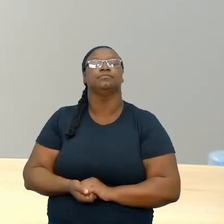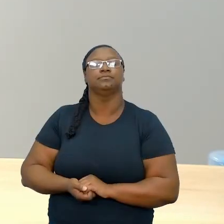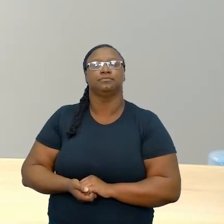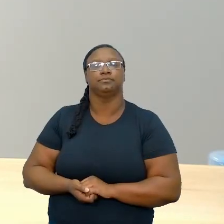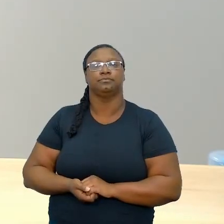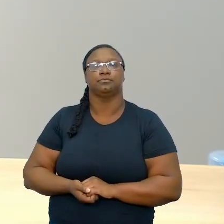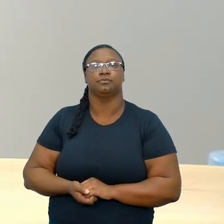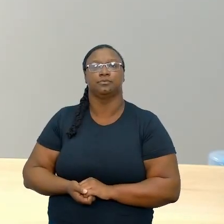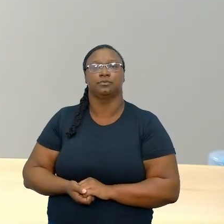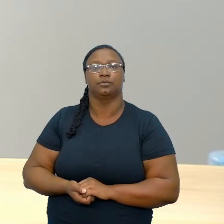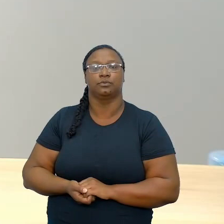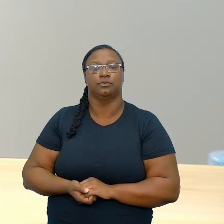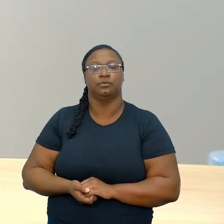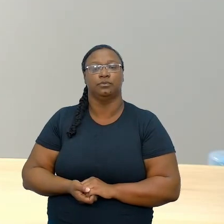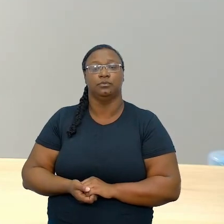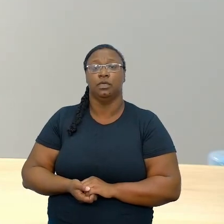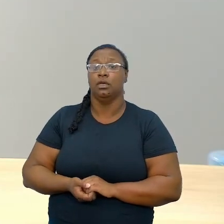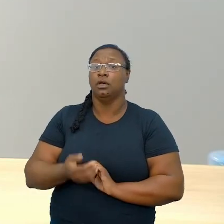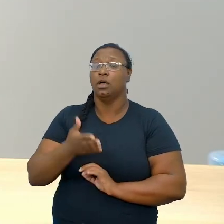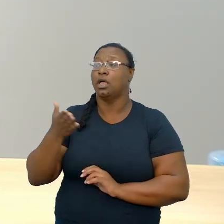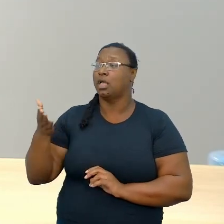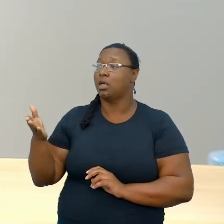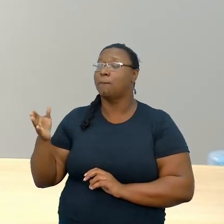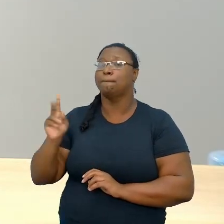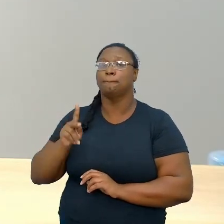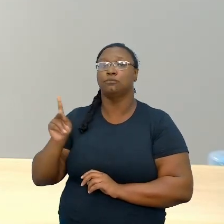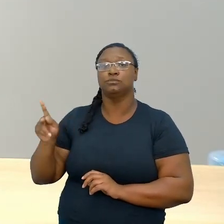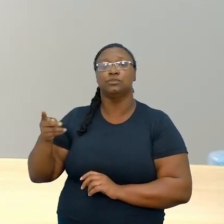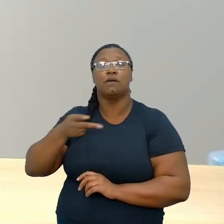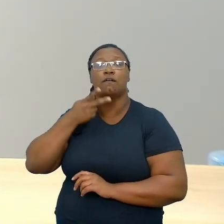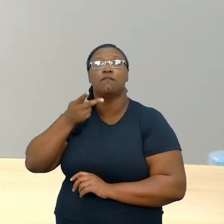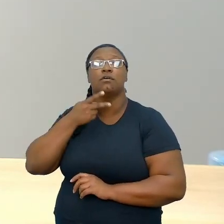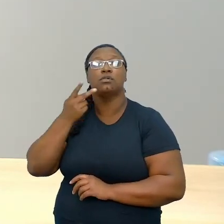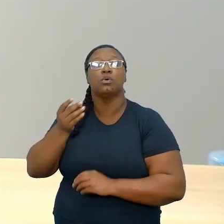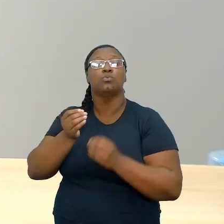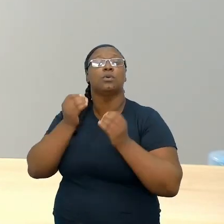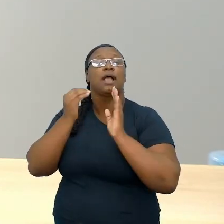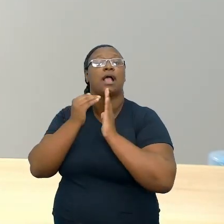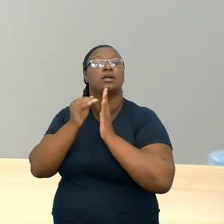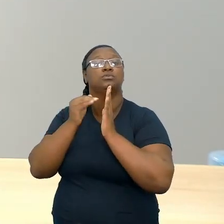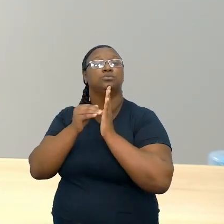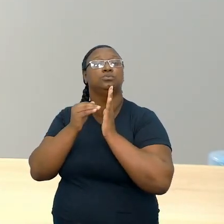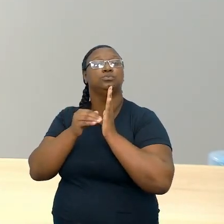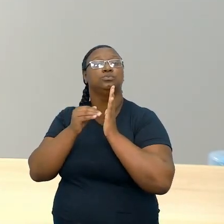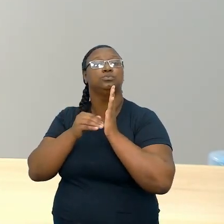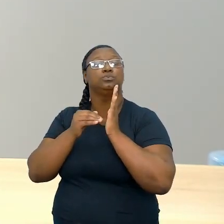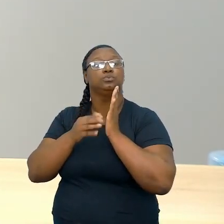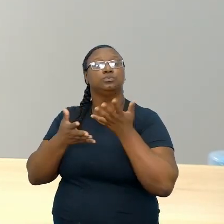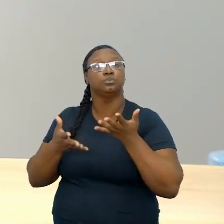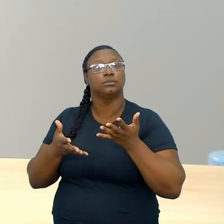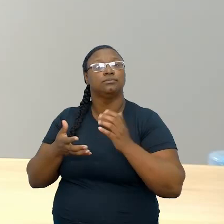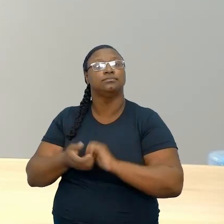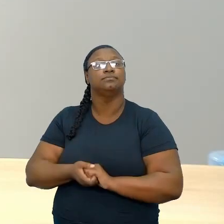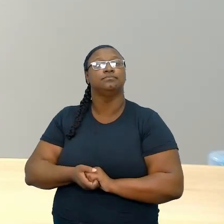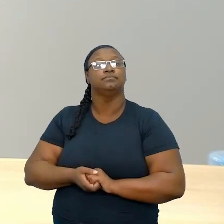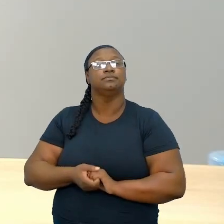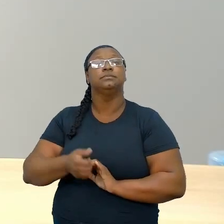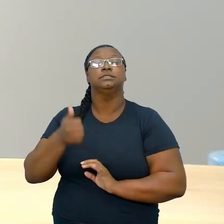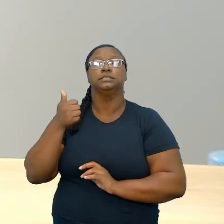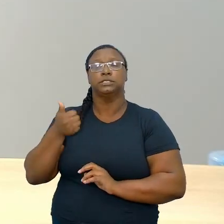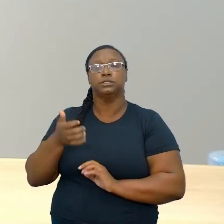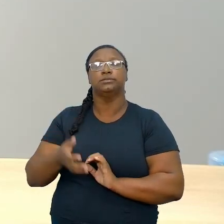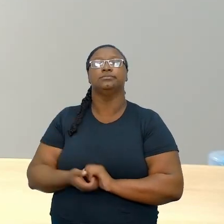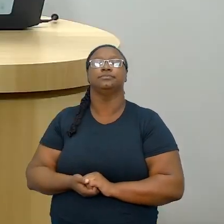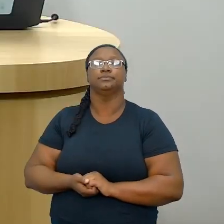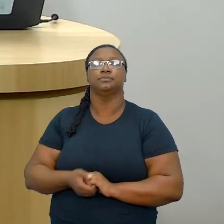verdade. E o Marcelo falou assim, eu vou falar um pouquinho da estrutura do diário de bordo, porque eu acho bastante interessante. Então vamos lá. Marcelo, fala